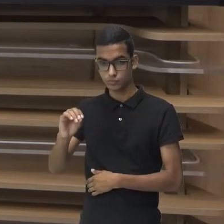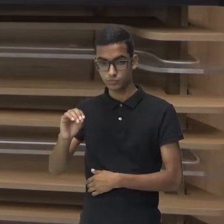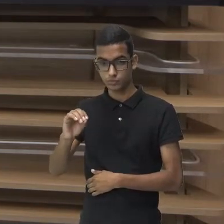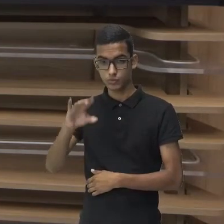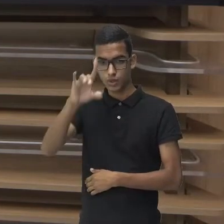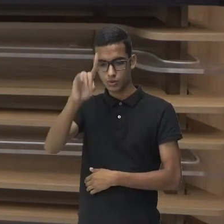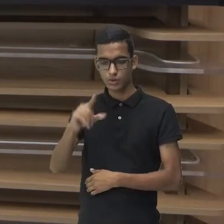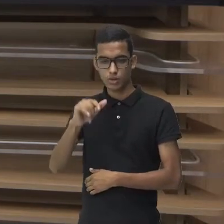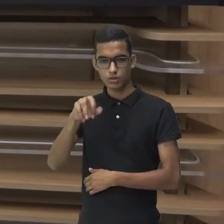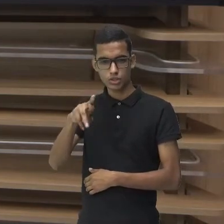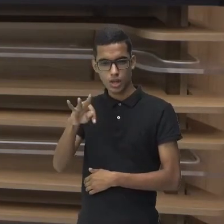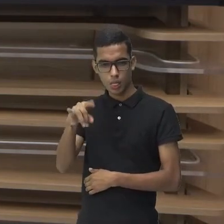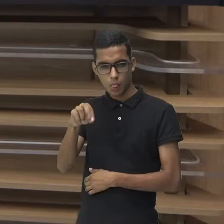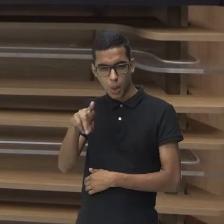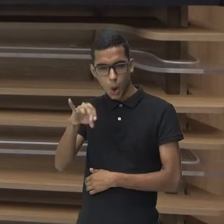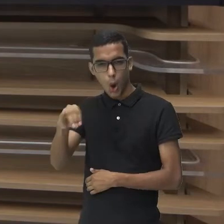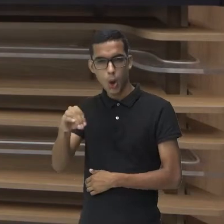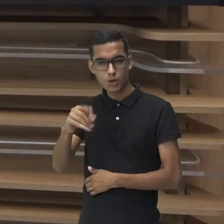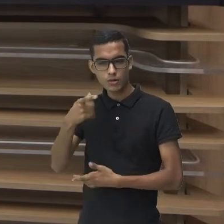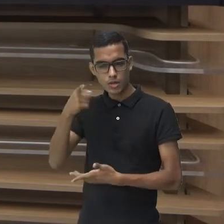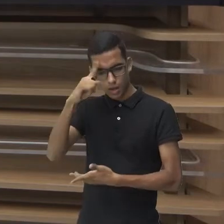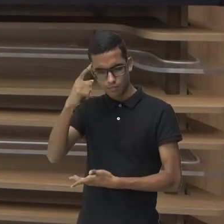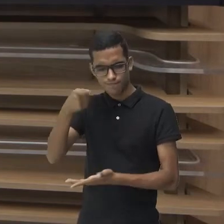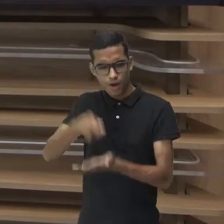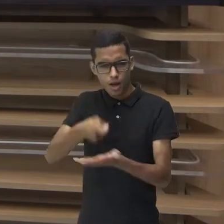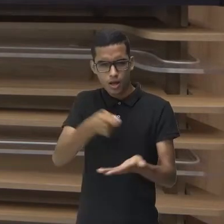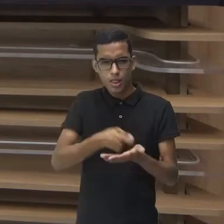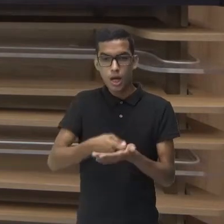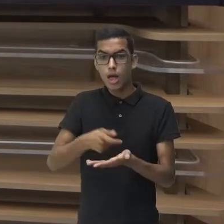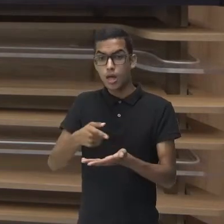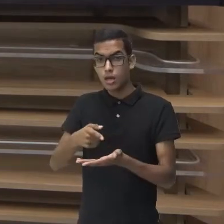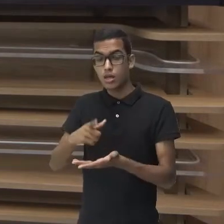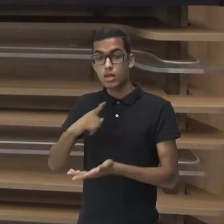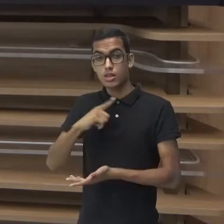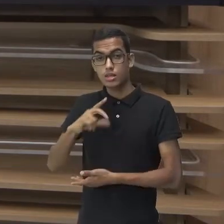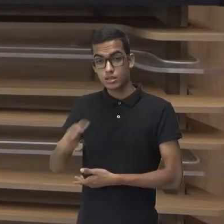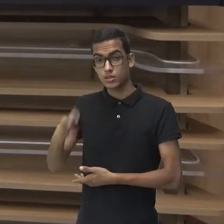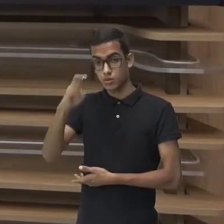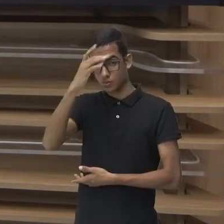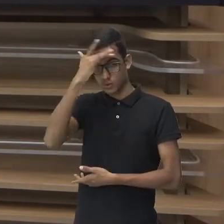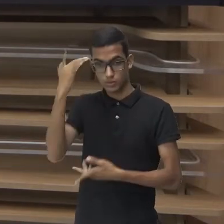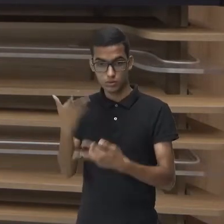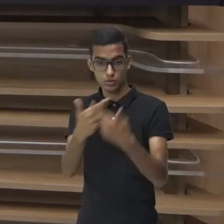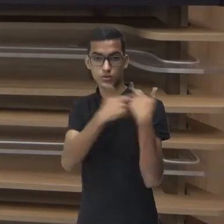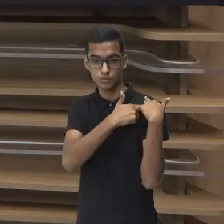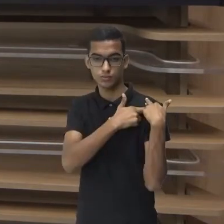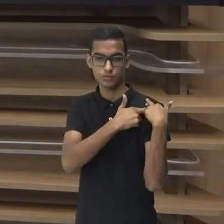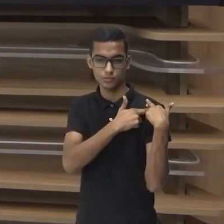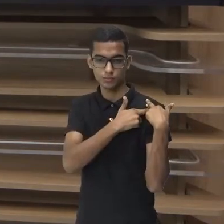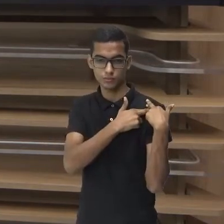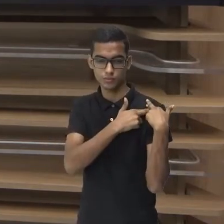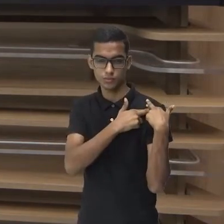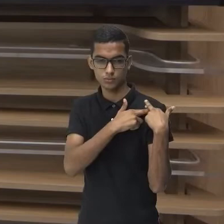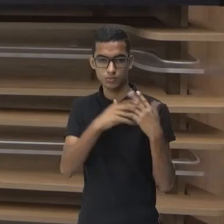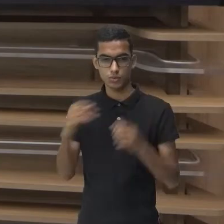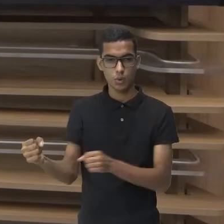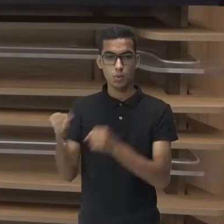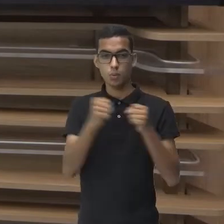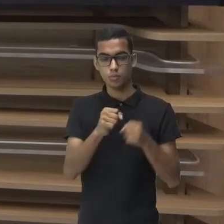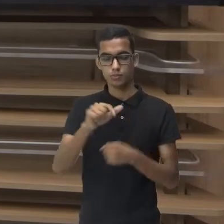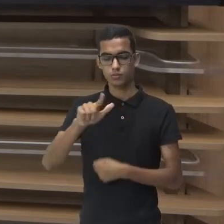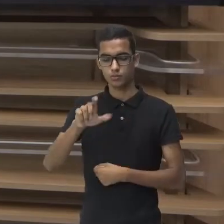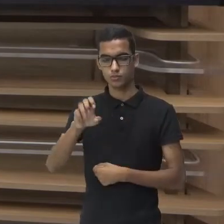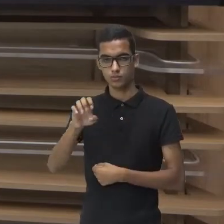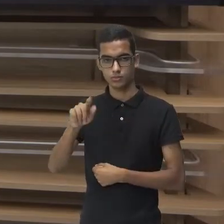esse diretório seria composto por 5 membros eleitos pelo legislativo, certo?